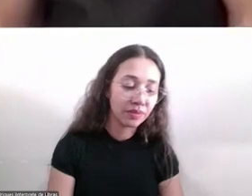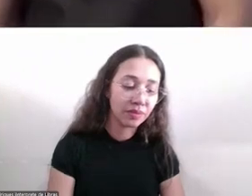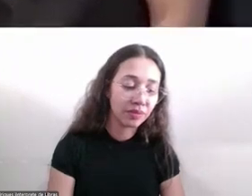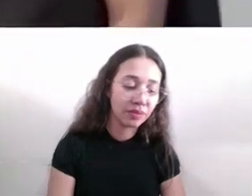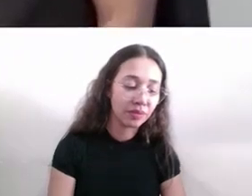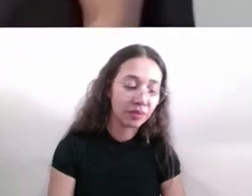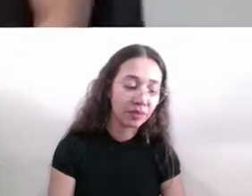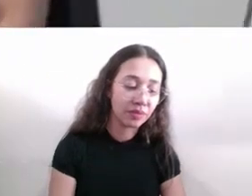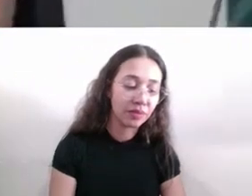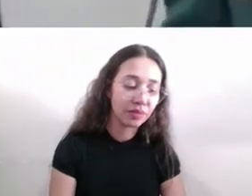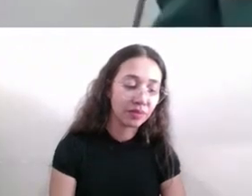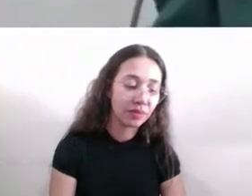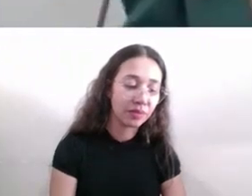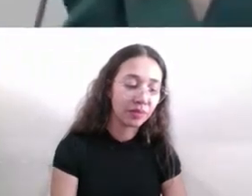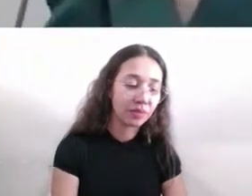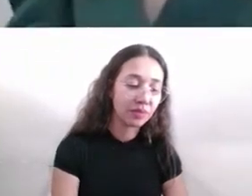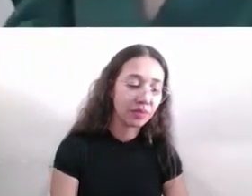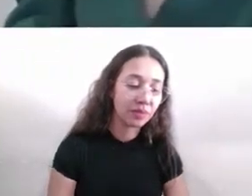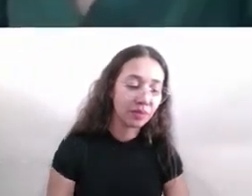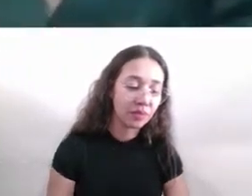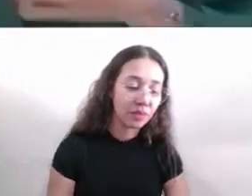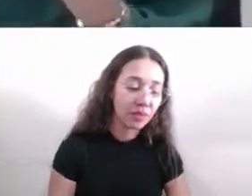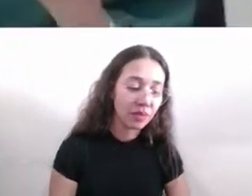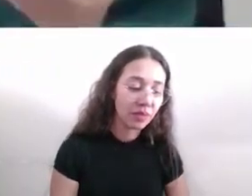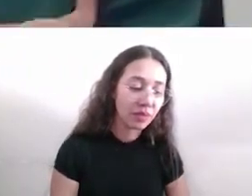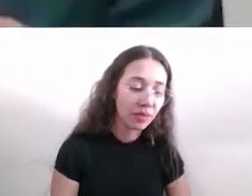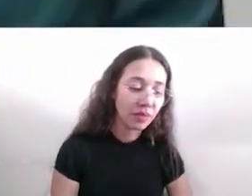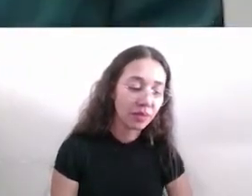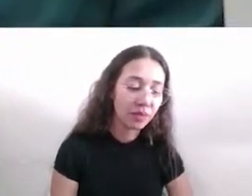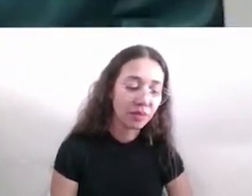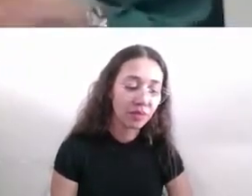Parabéns, doutor Bruno, pela explicação tão